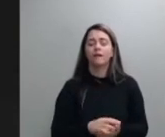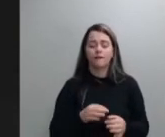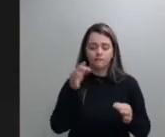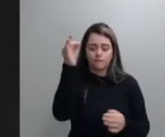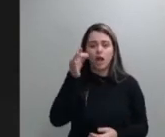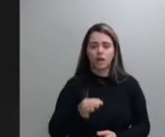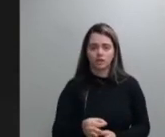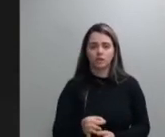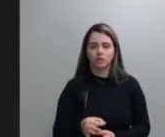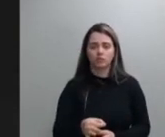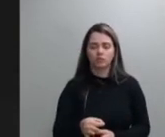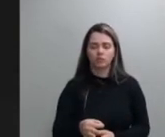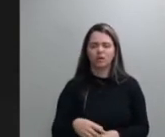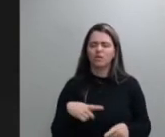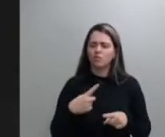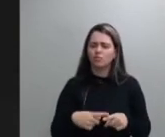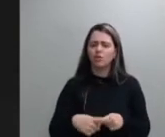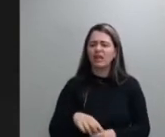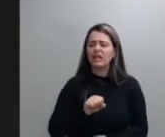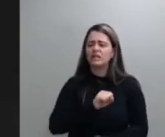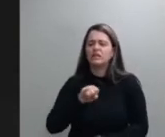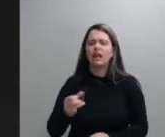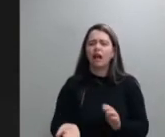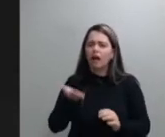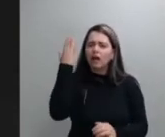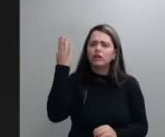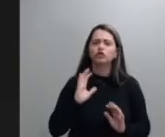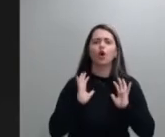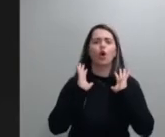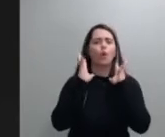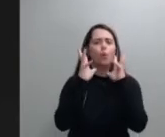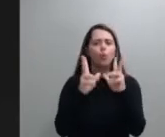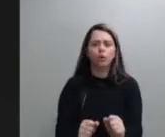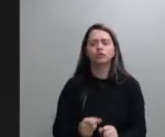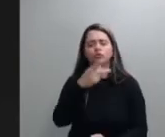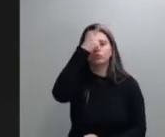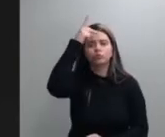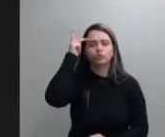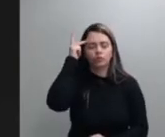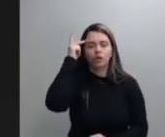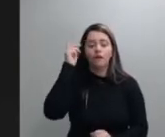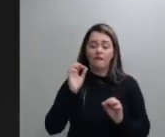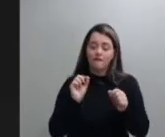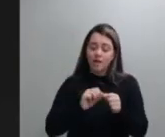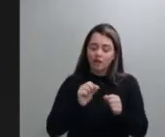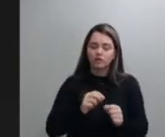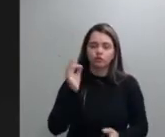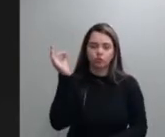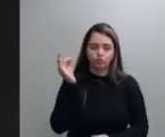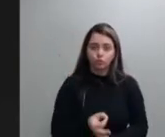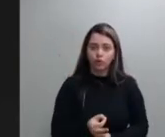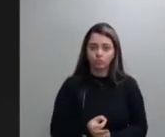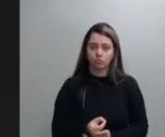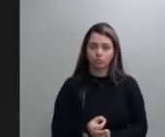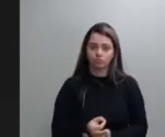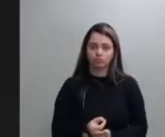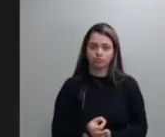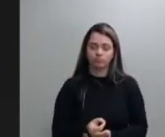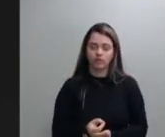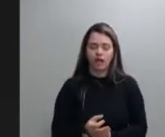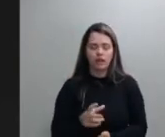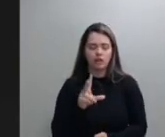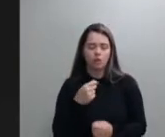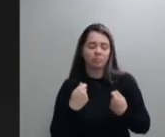tivesse competência para a fixação da data limite para a obtenção dos títulos em razão da omissão do edital de lançamento do